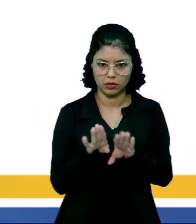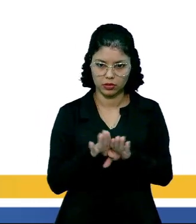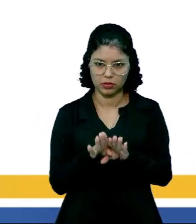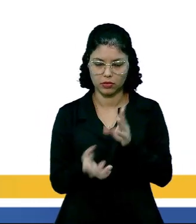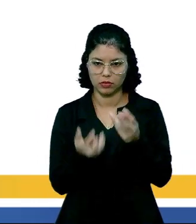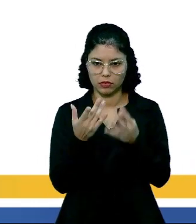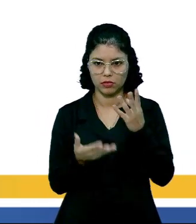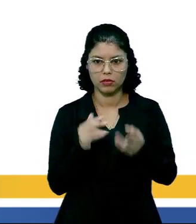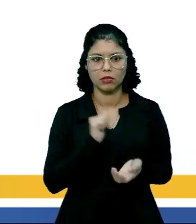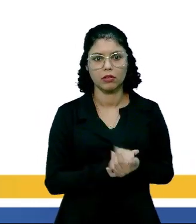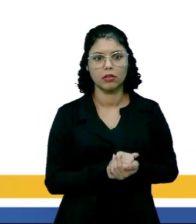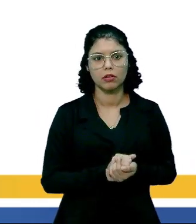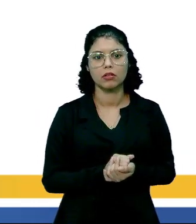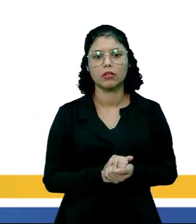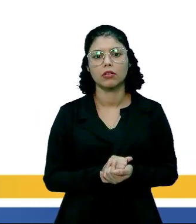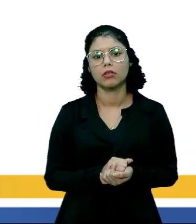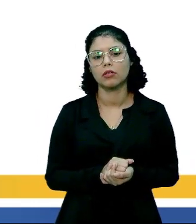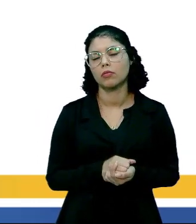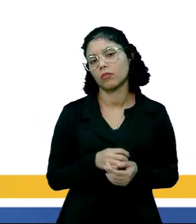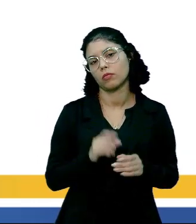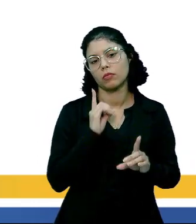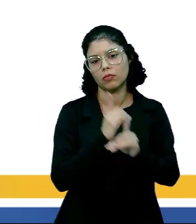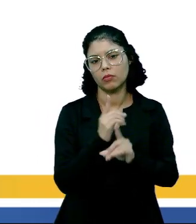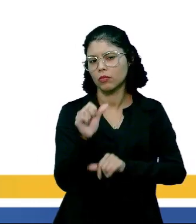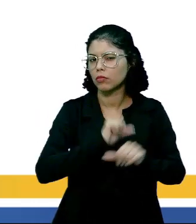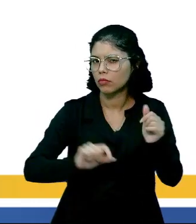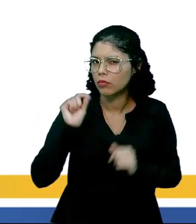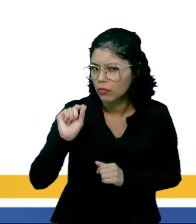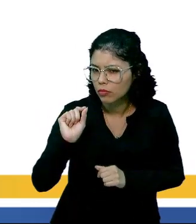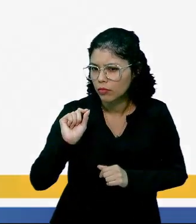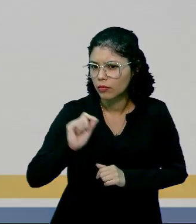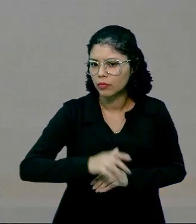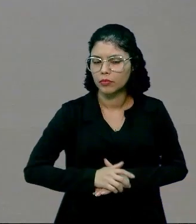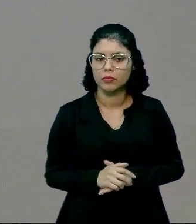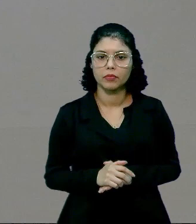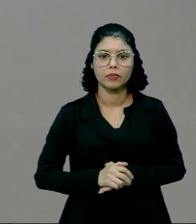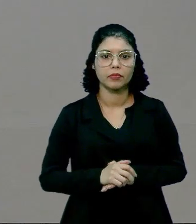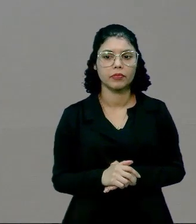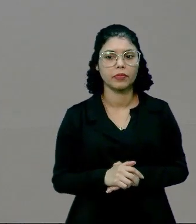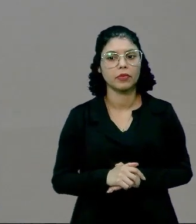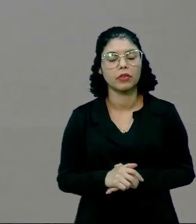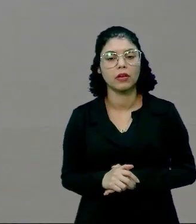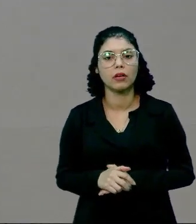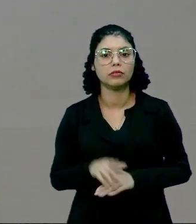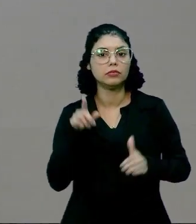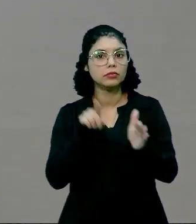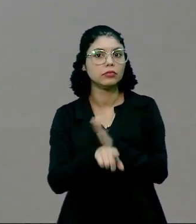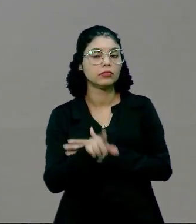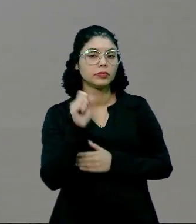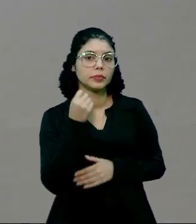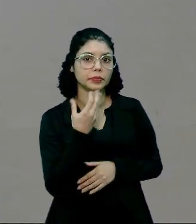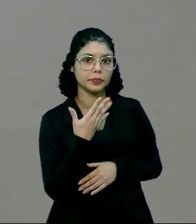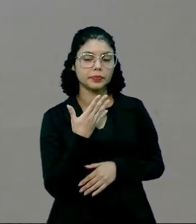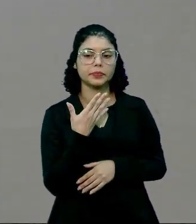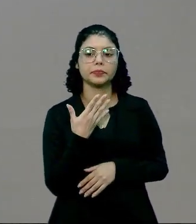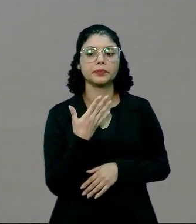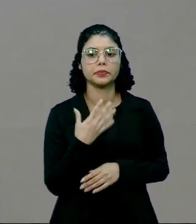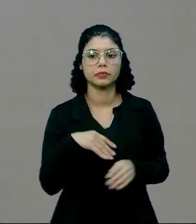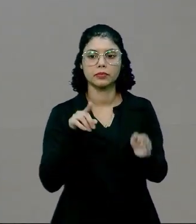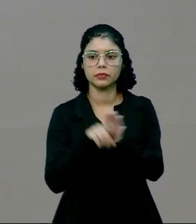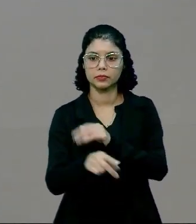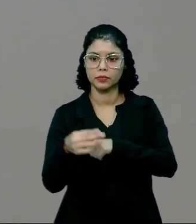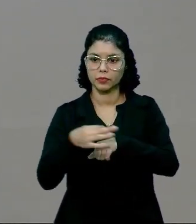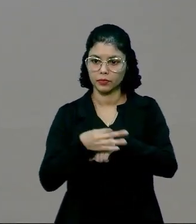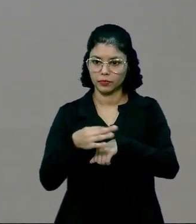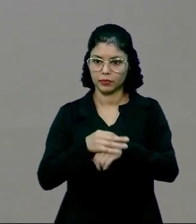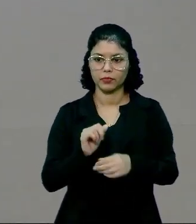queimado nas fornalhas devem previamente ser transformados em bom a questão tá falando para gente que esse